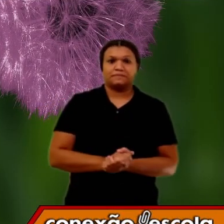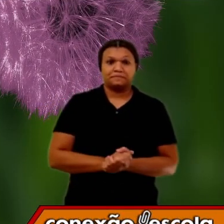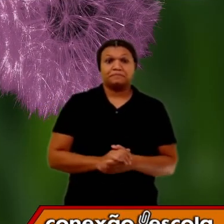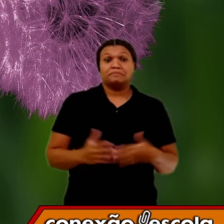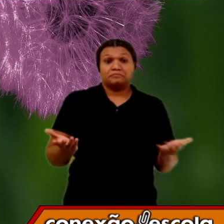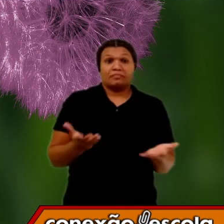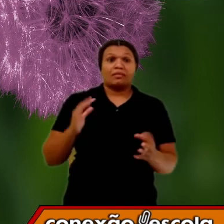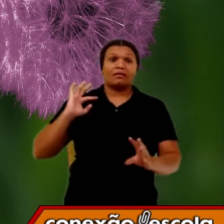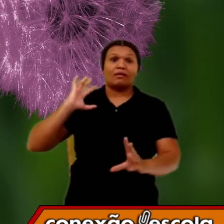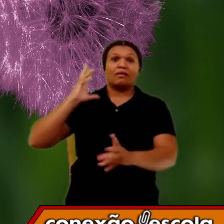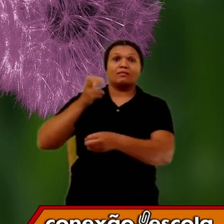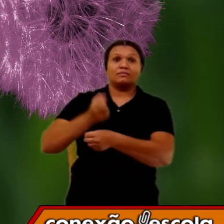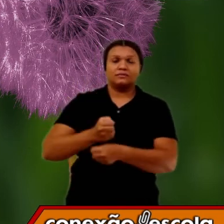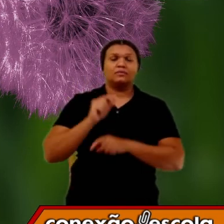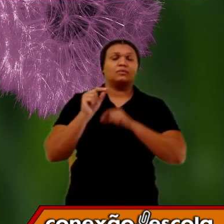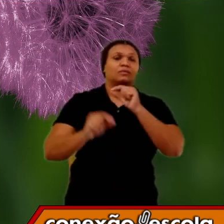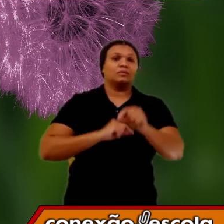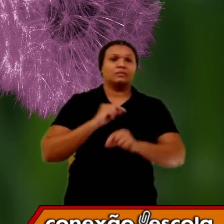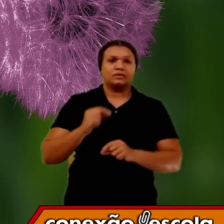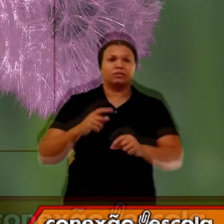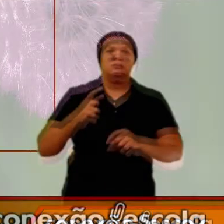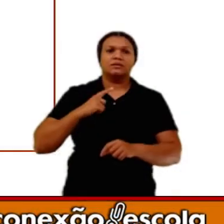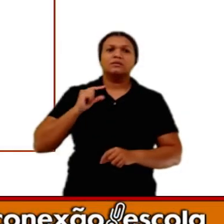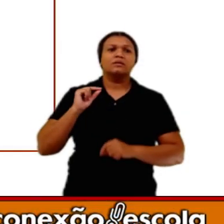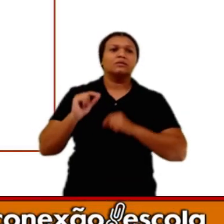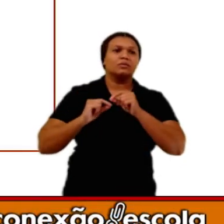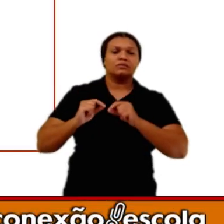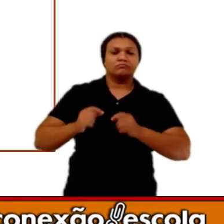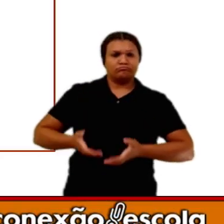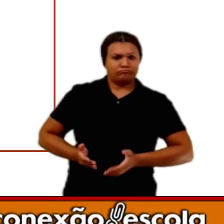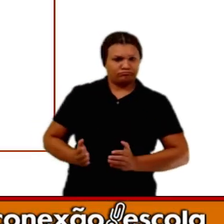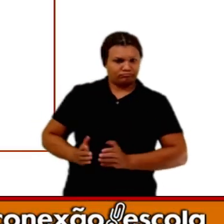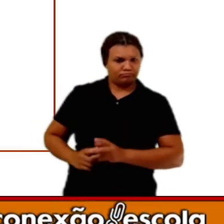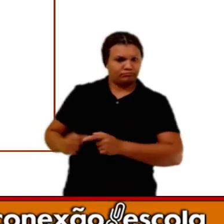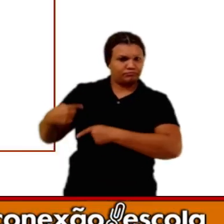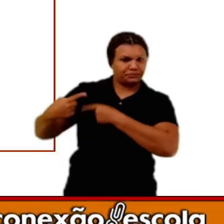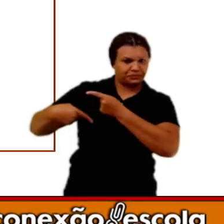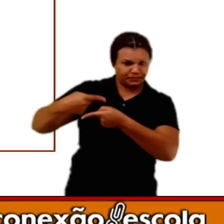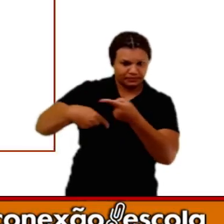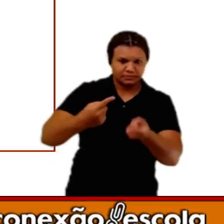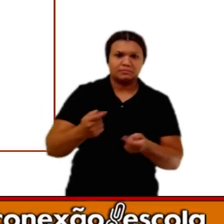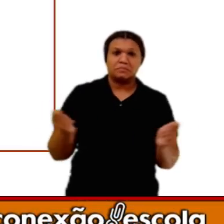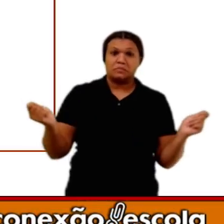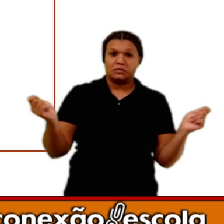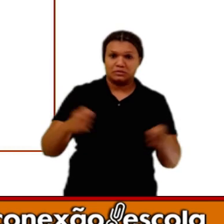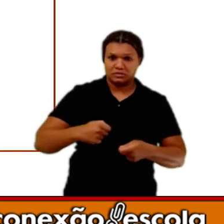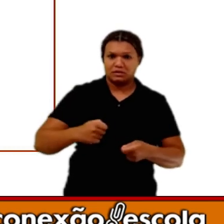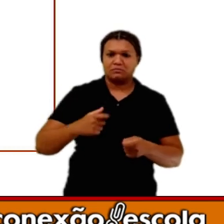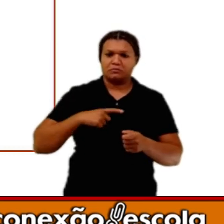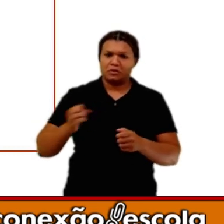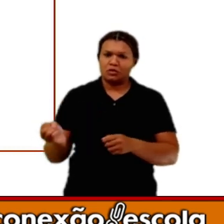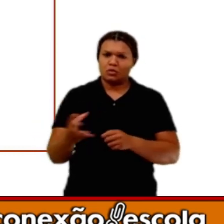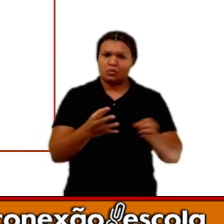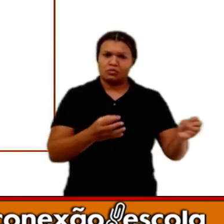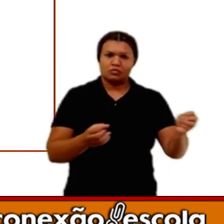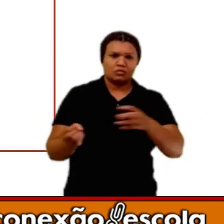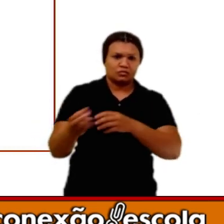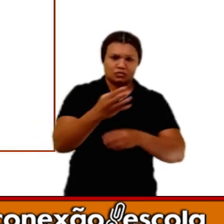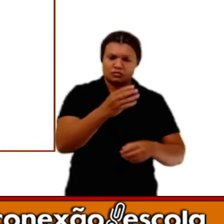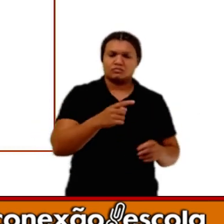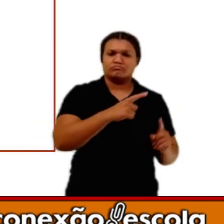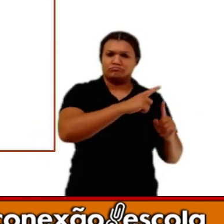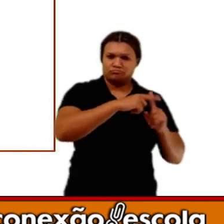hoje? Falamos que a reprodução é a capacidade de gerar novos indivíduos de uma espécie, permitindo